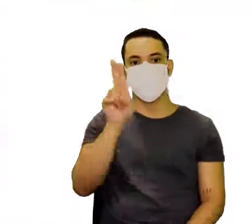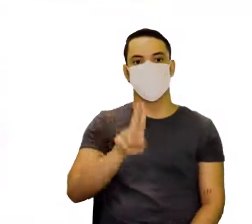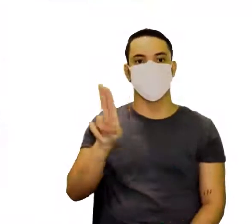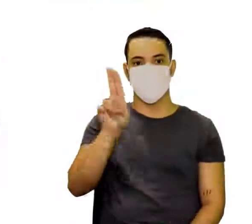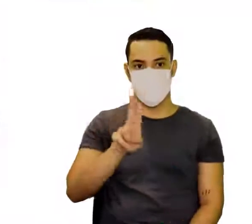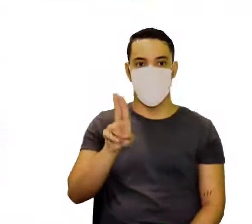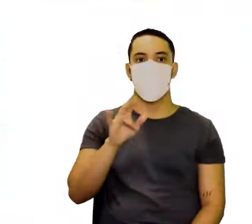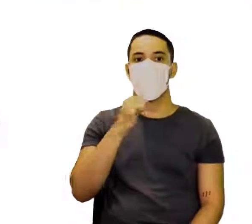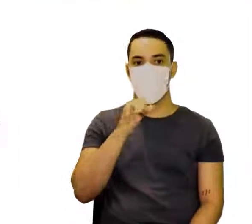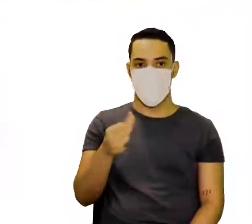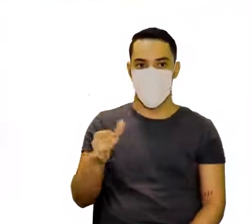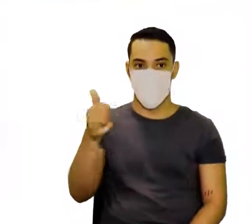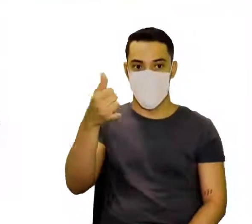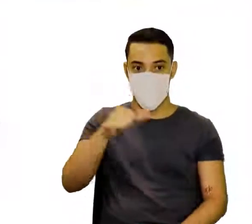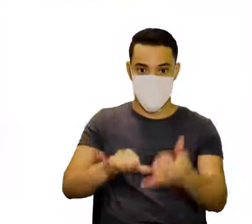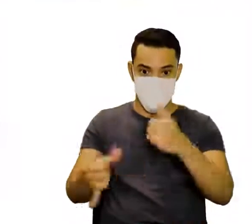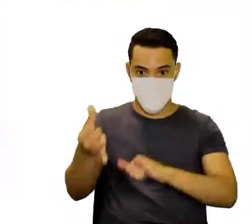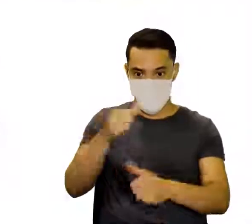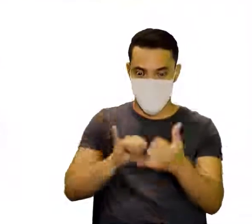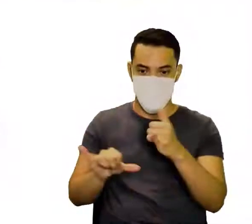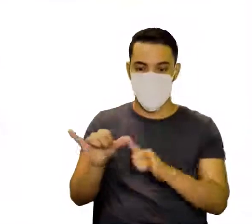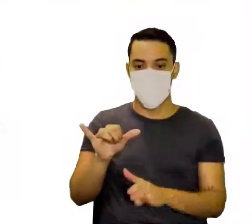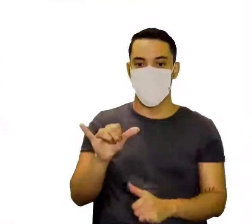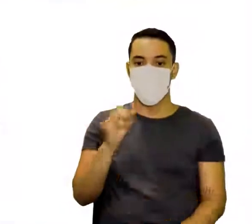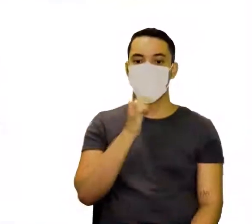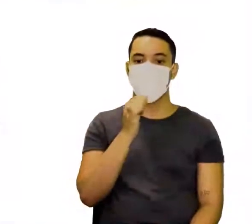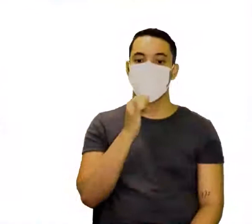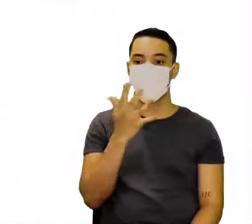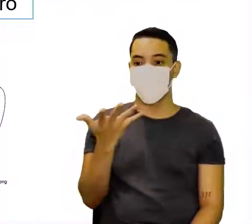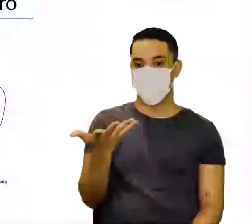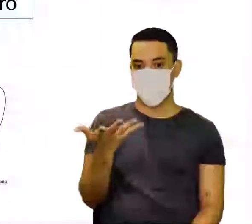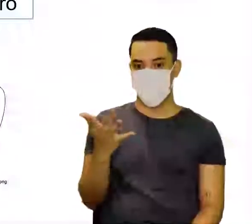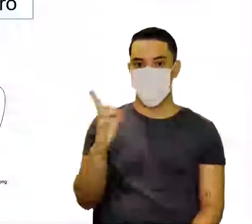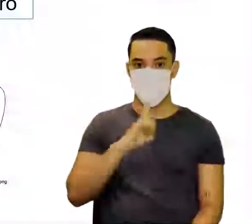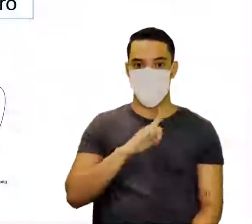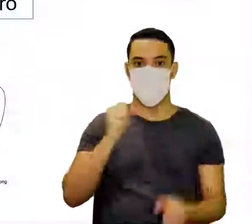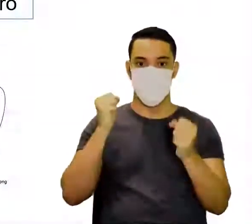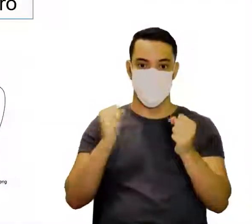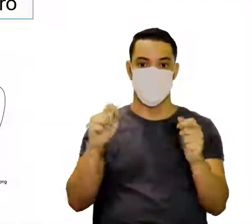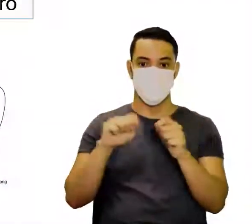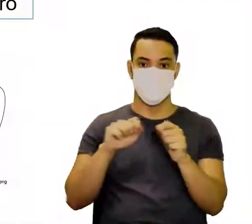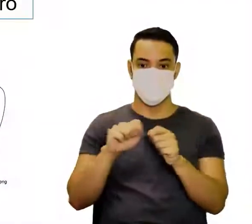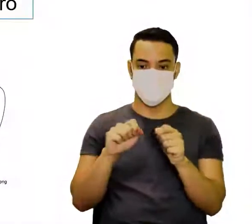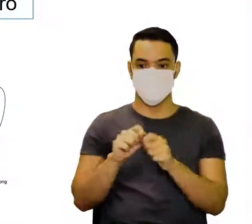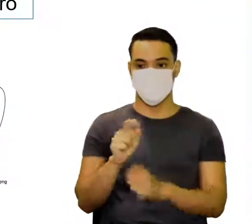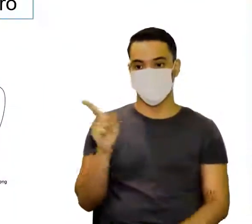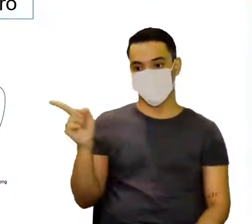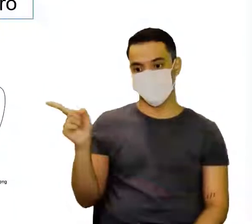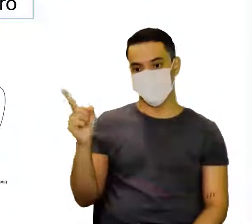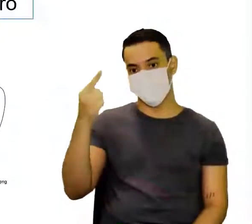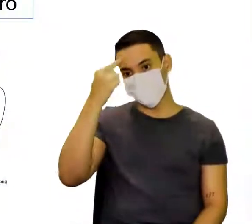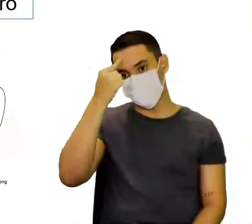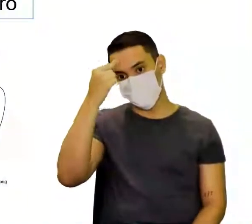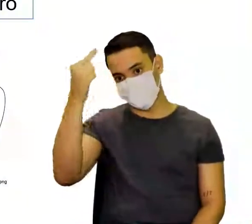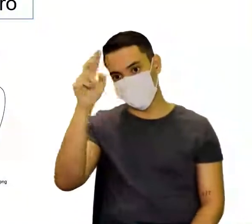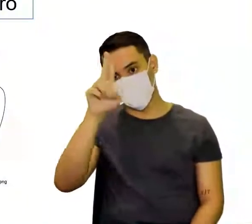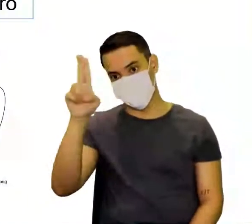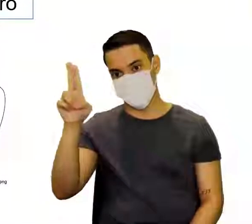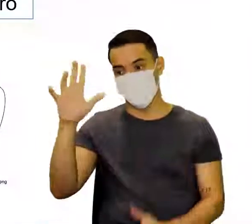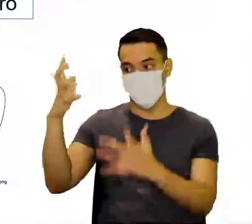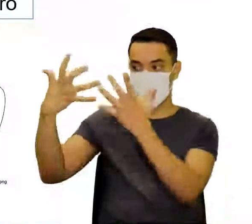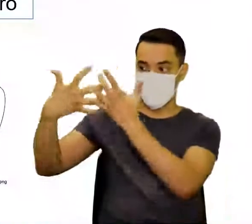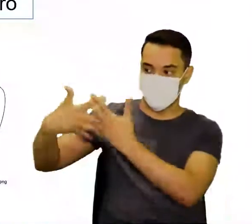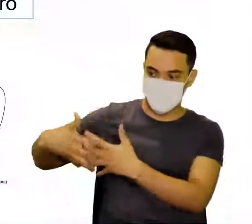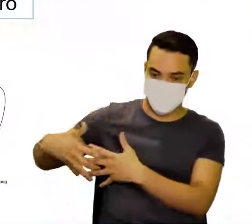energia química, tá? Então, aqui nós podemos fazer intuição pelo nome, tá bom?